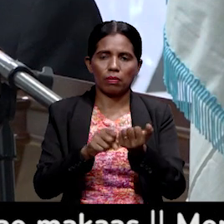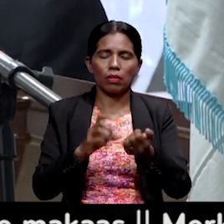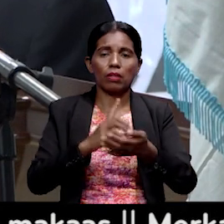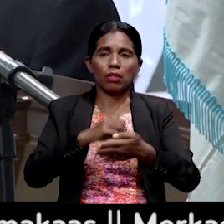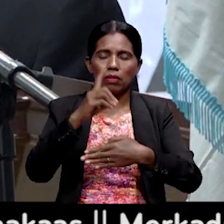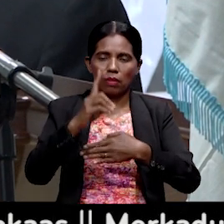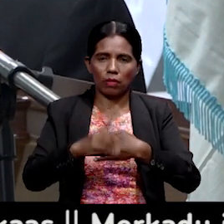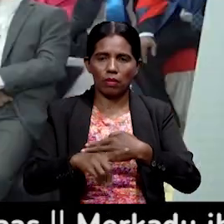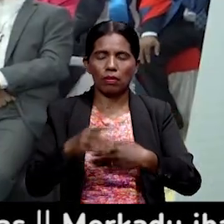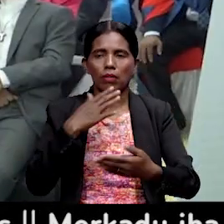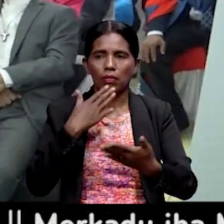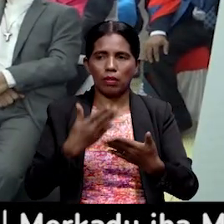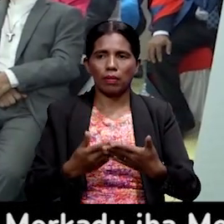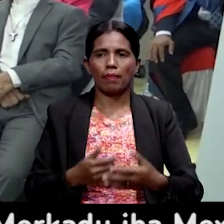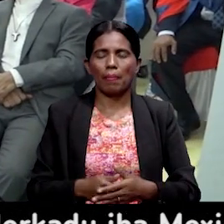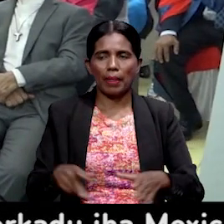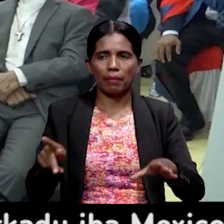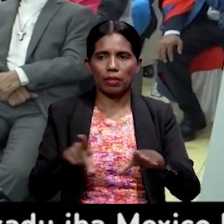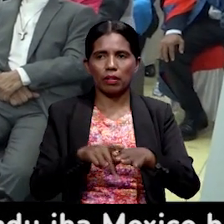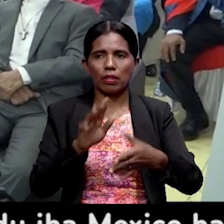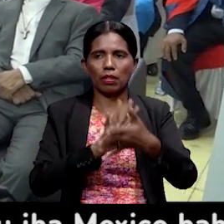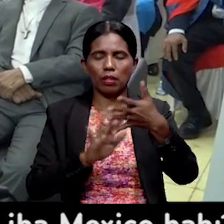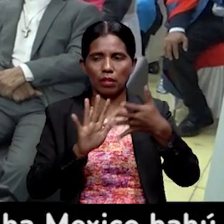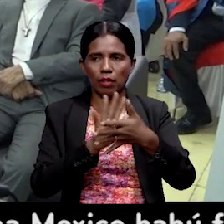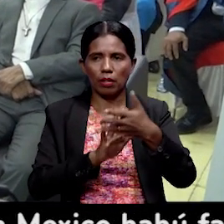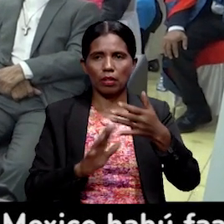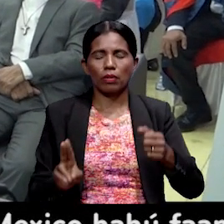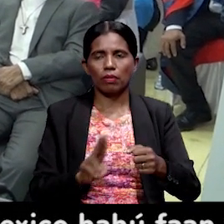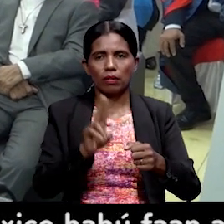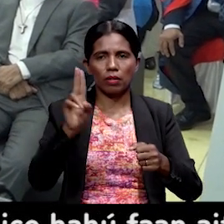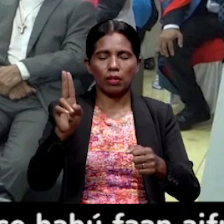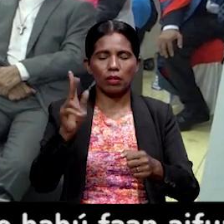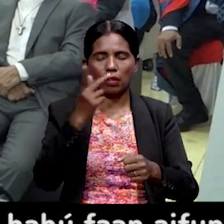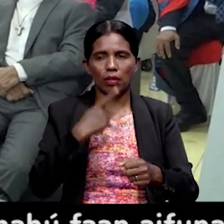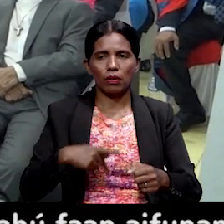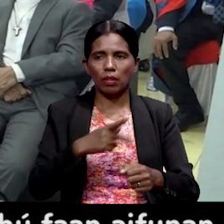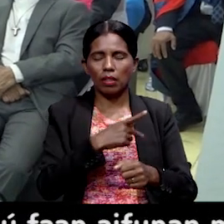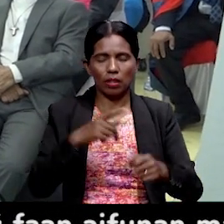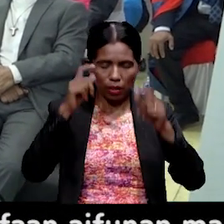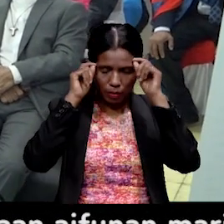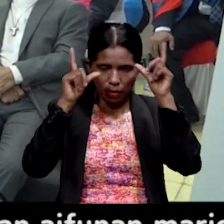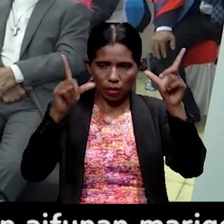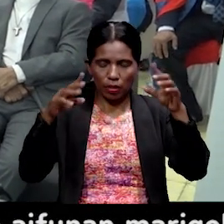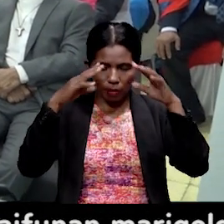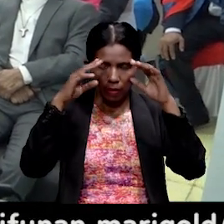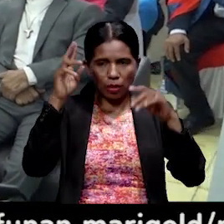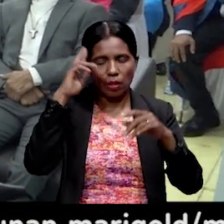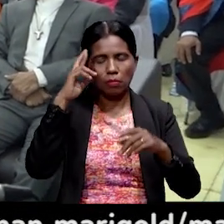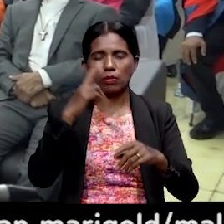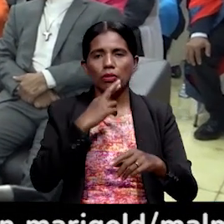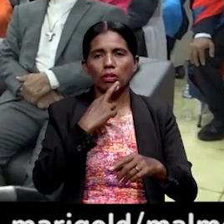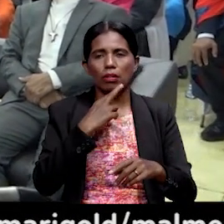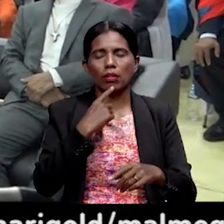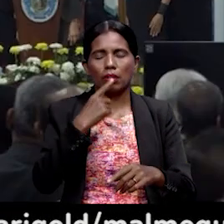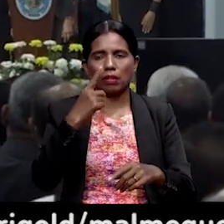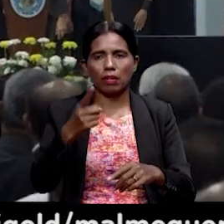desenvolvimento e prosperidade. Participa da cerimônia de inauguração da Universidade Católica Timorense, né? Ex-presidente da República José Ramos Horta,